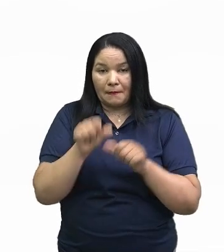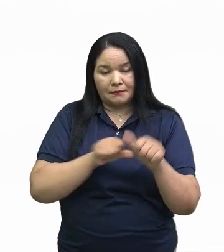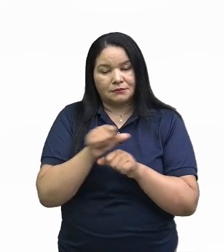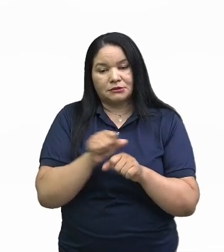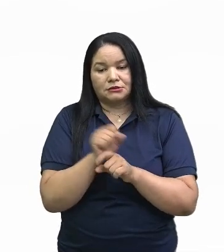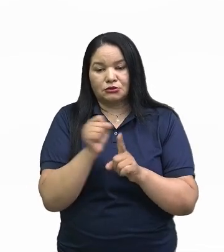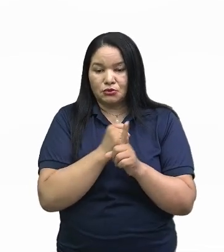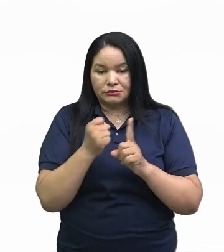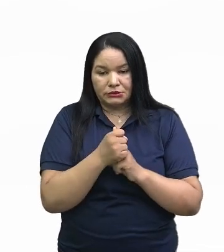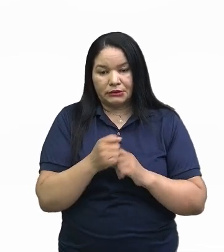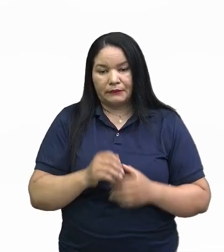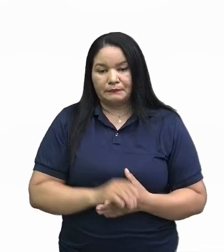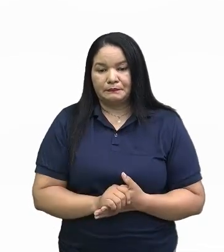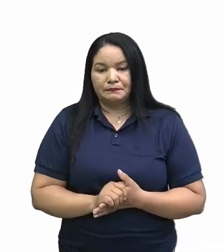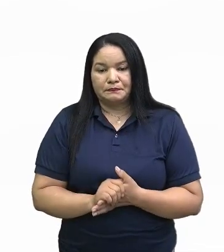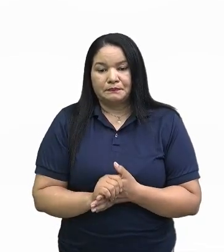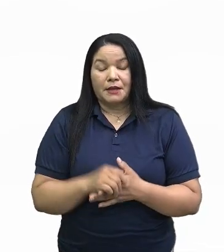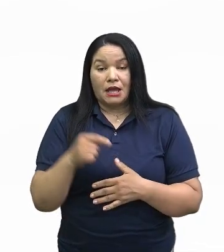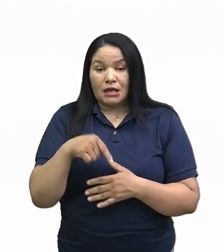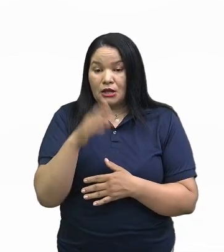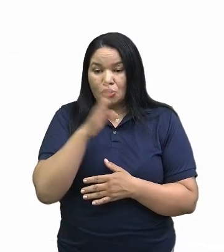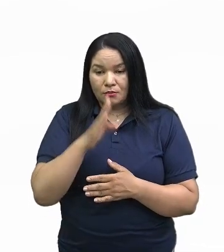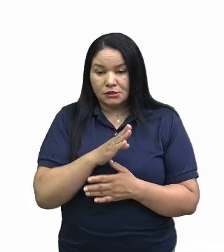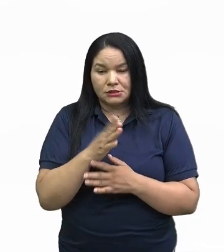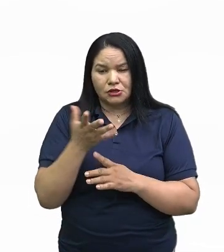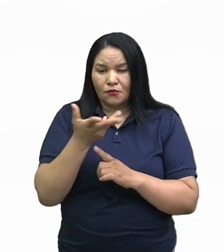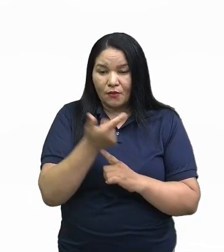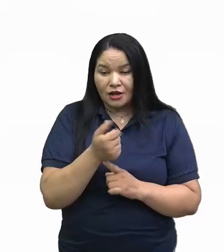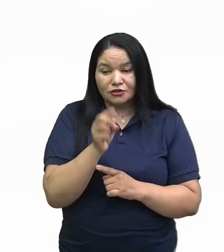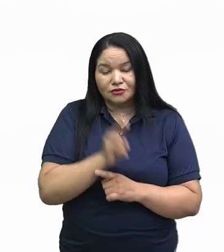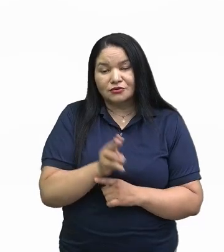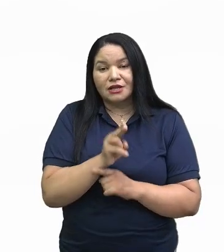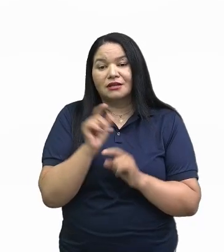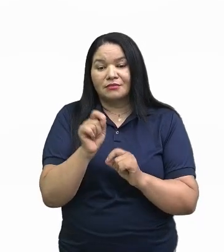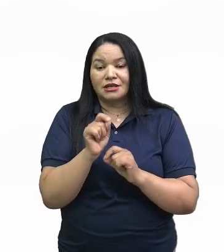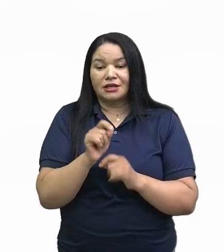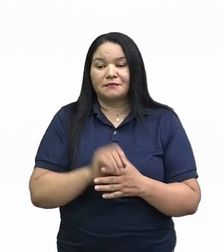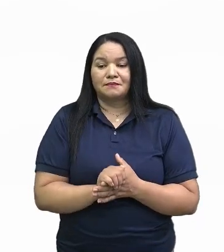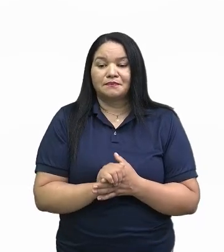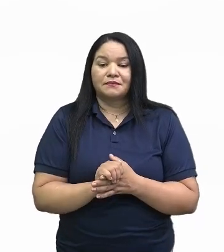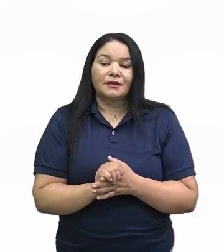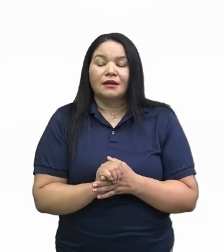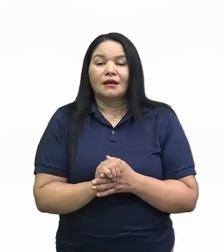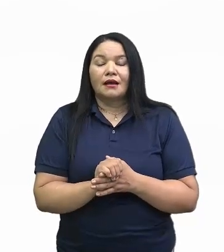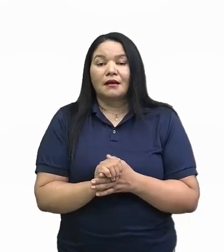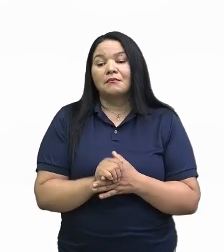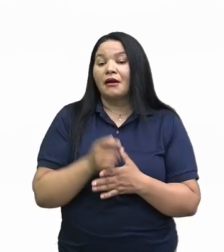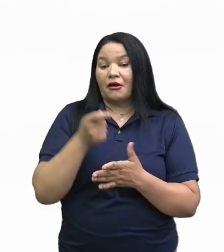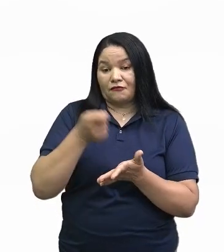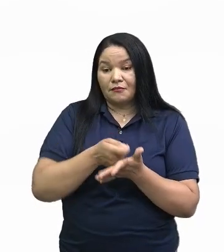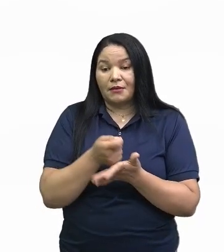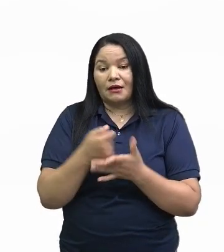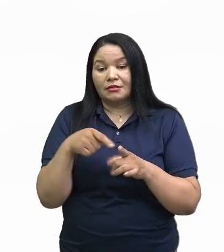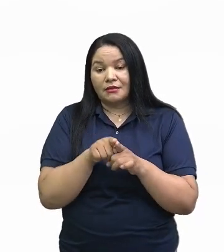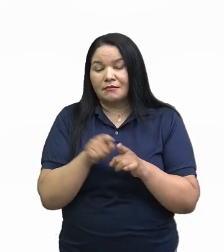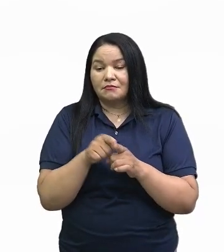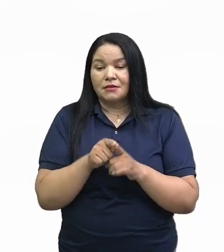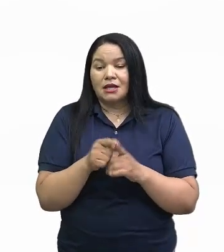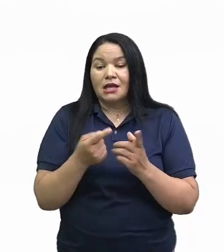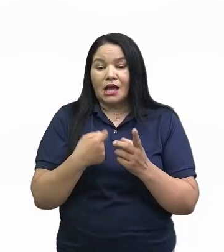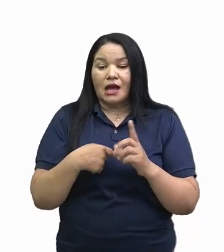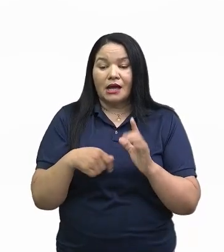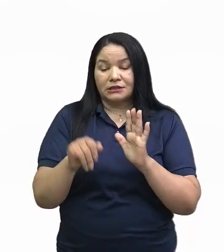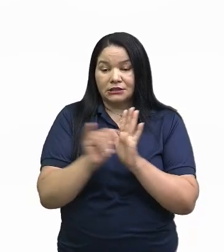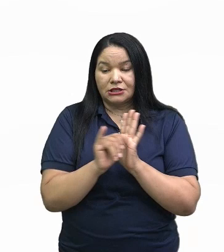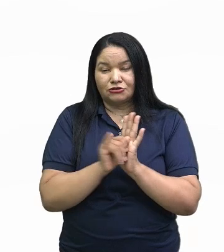sociedade. No Brasil, a arte tem sido usada para construir e afirmar a identidade afro-brasileira